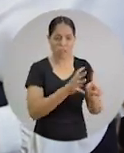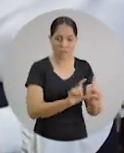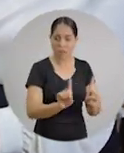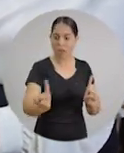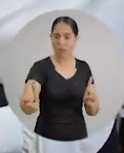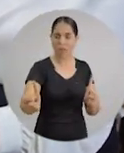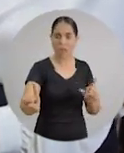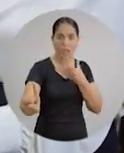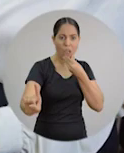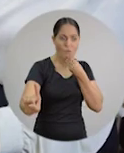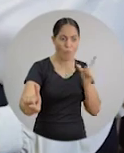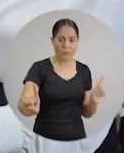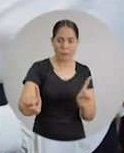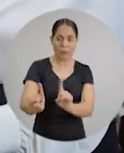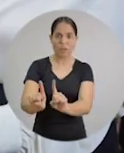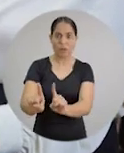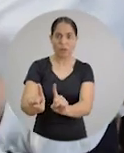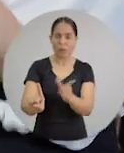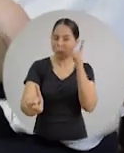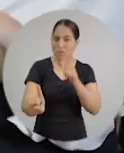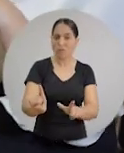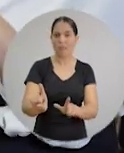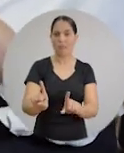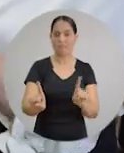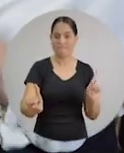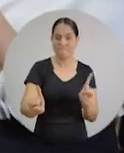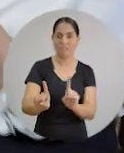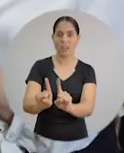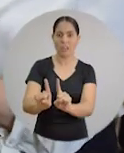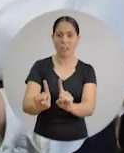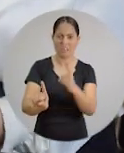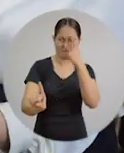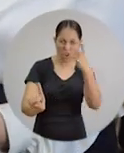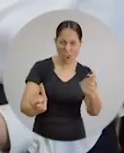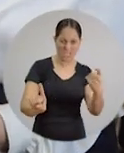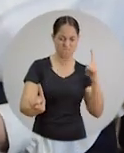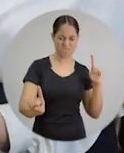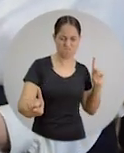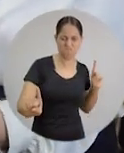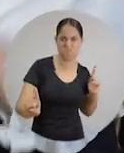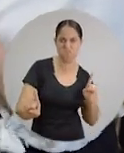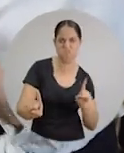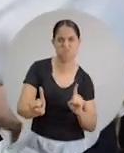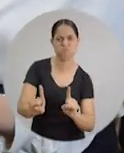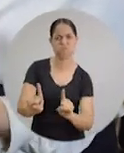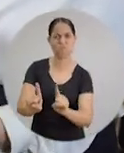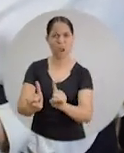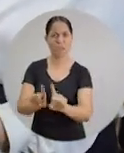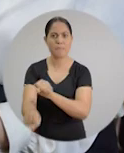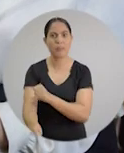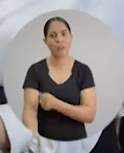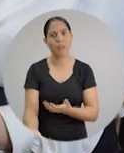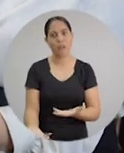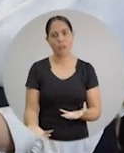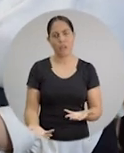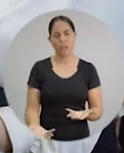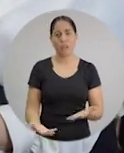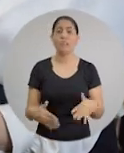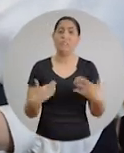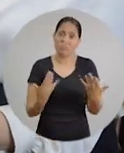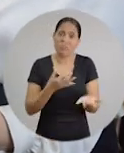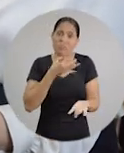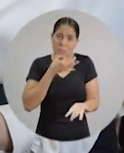medo de denunciar e aí aquele companheiro vir mais agressivo ainda e até mesmo vir a